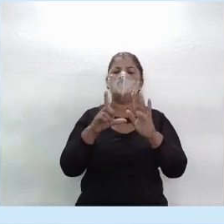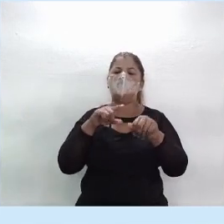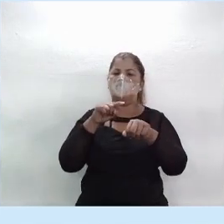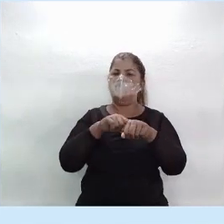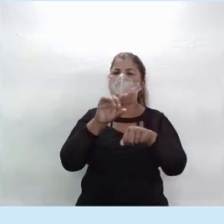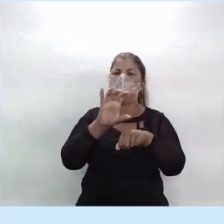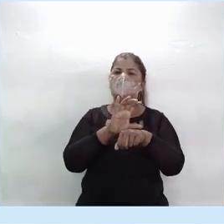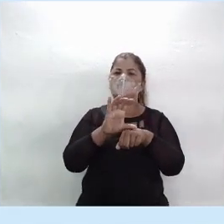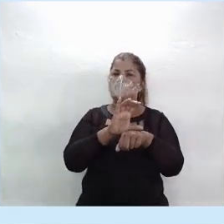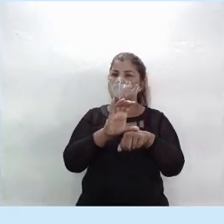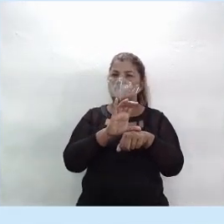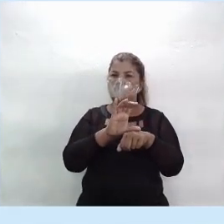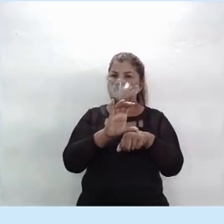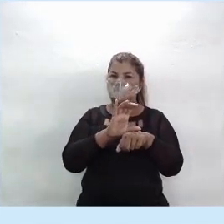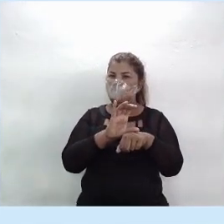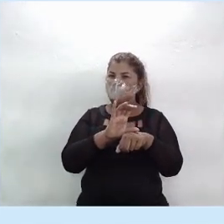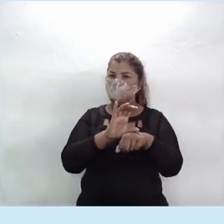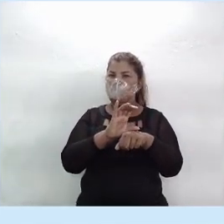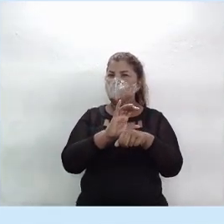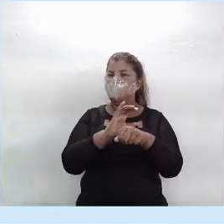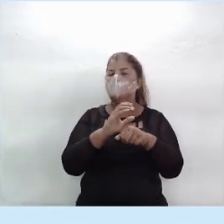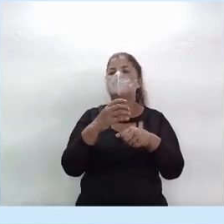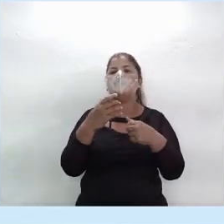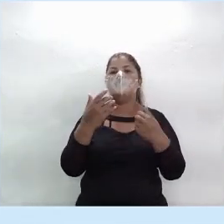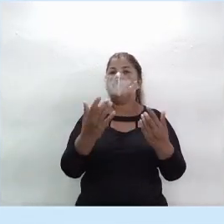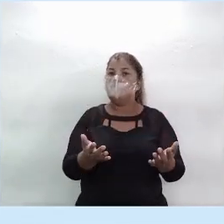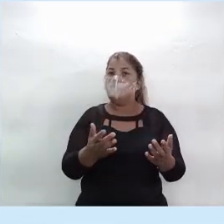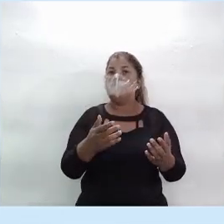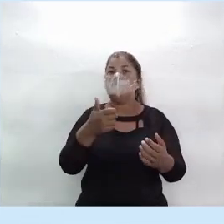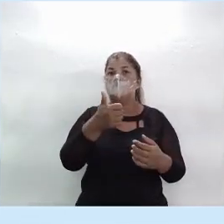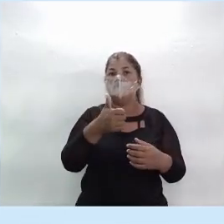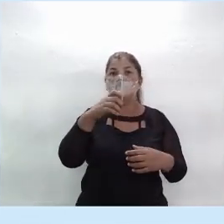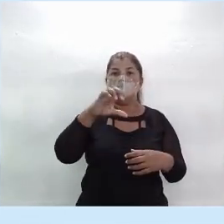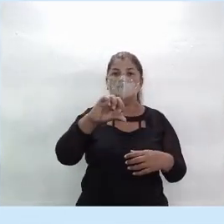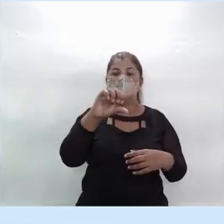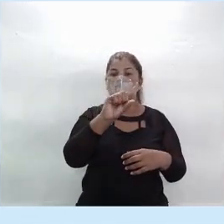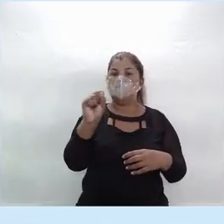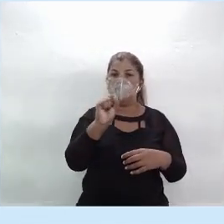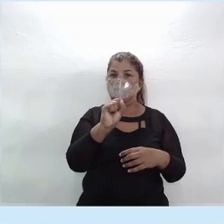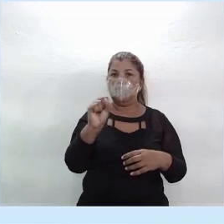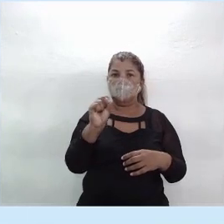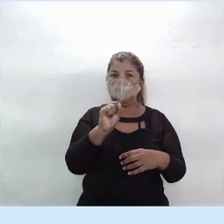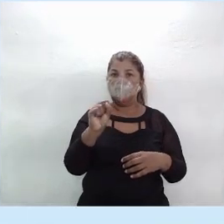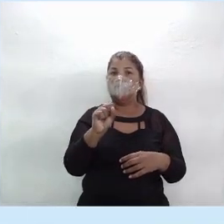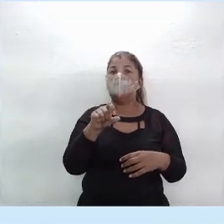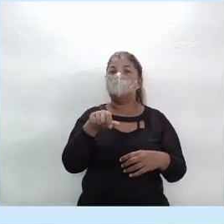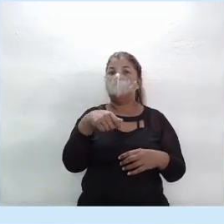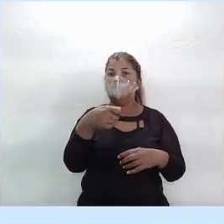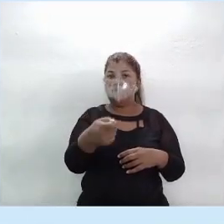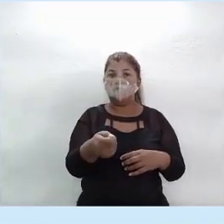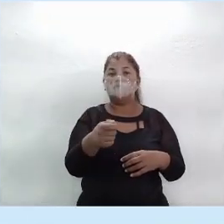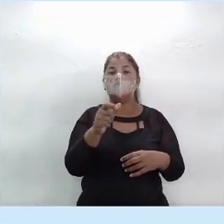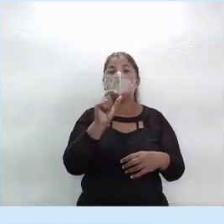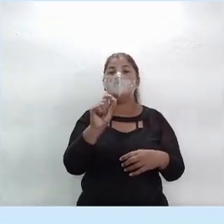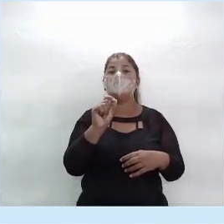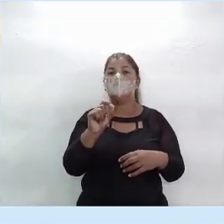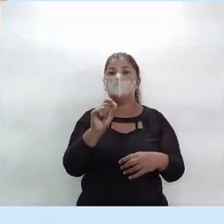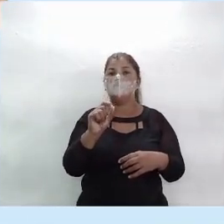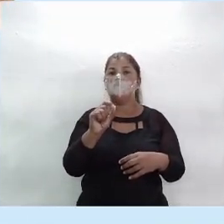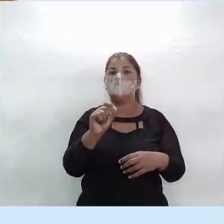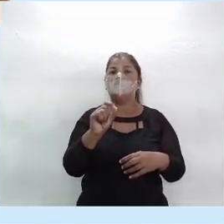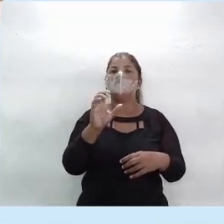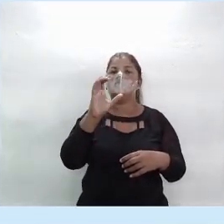Carta Magna, a Constituição. Lembrar a de 1988, essa que é o que? Chamada